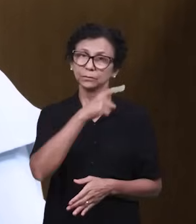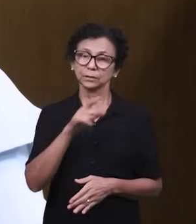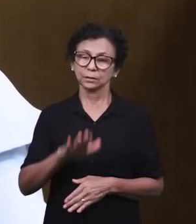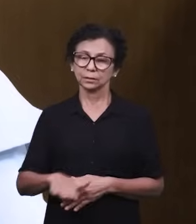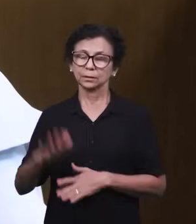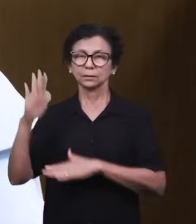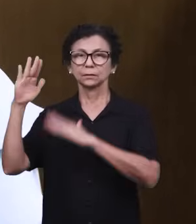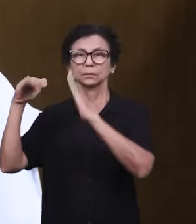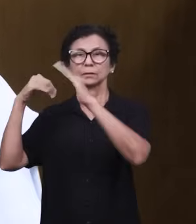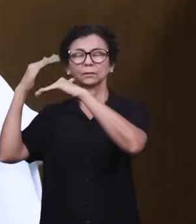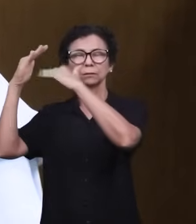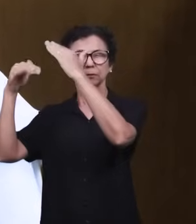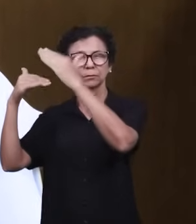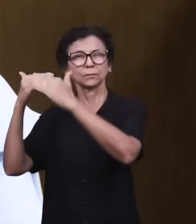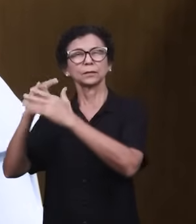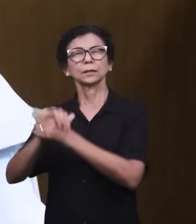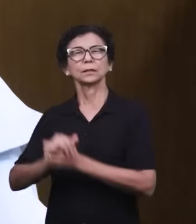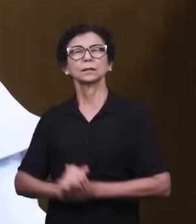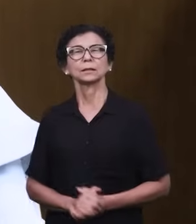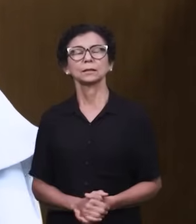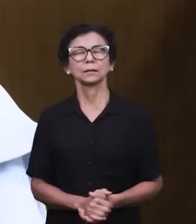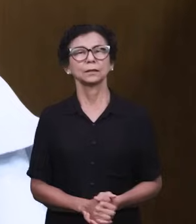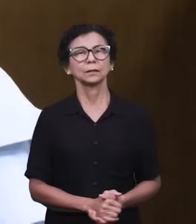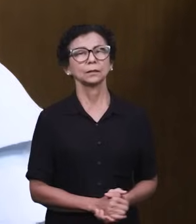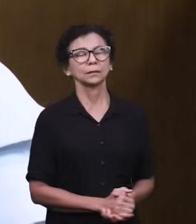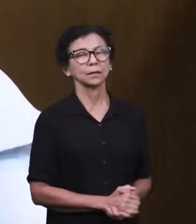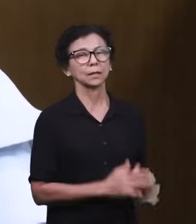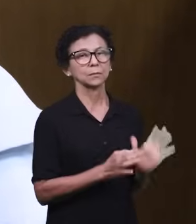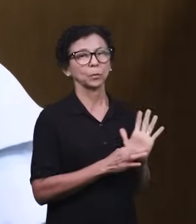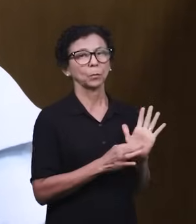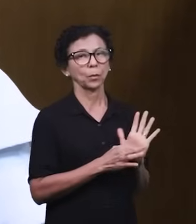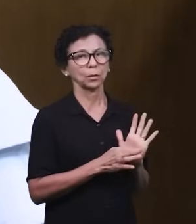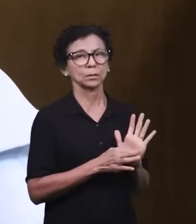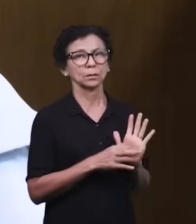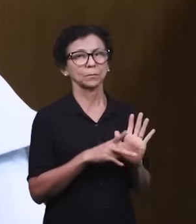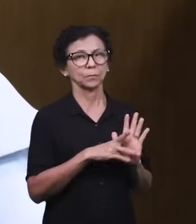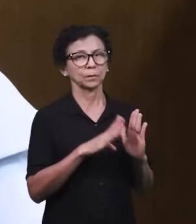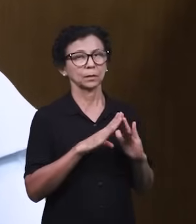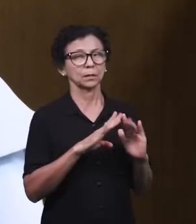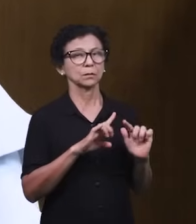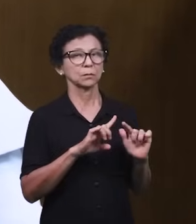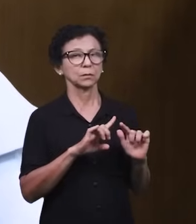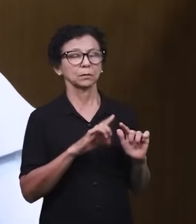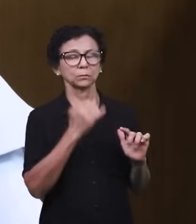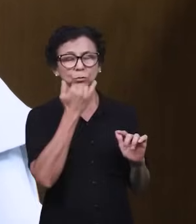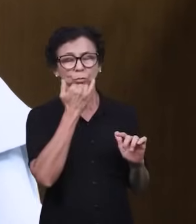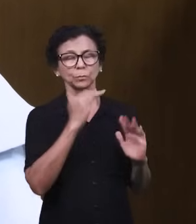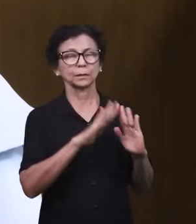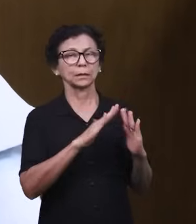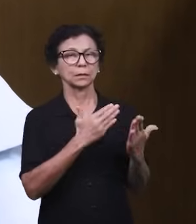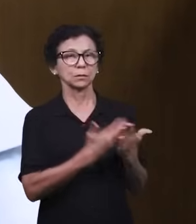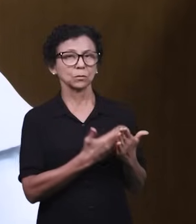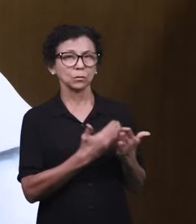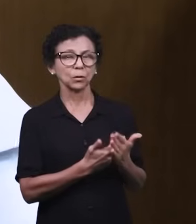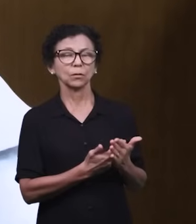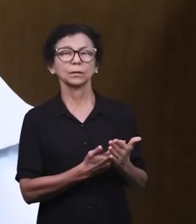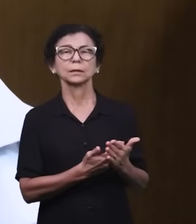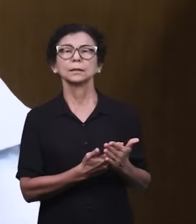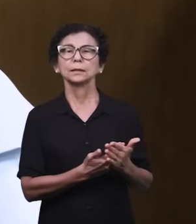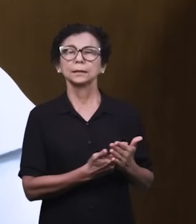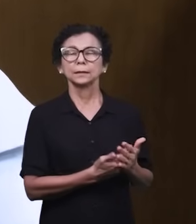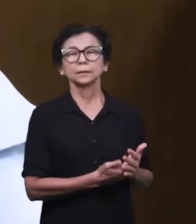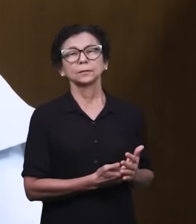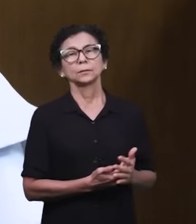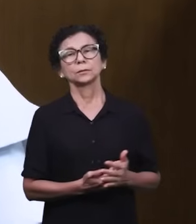bem menor. A irmã já tinha 8 anos, ela tinha 4, e ela ficava na recepção da escola,